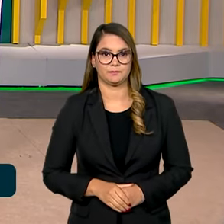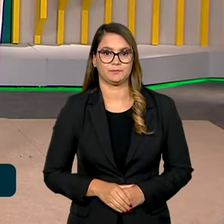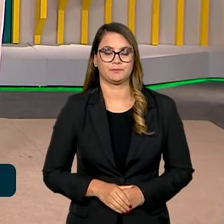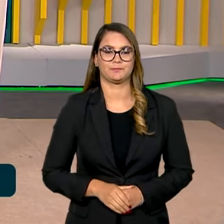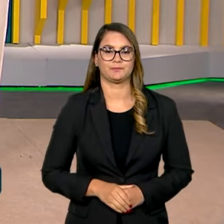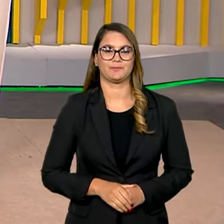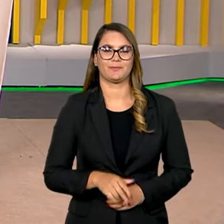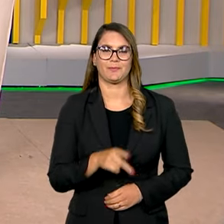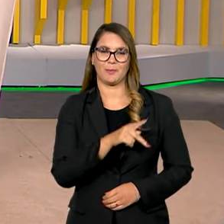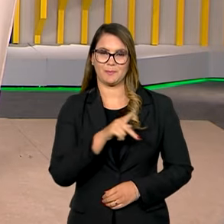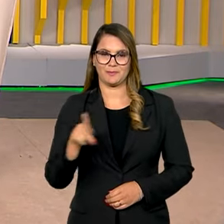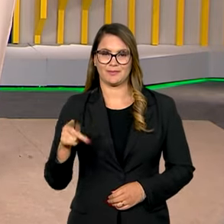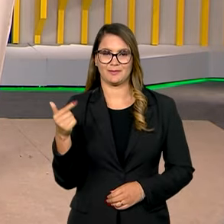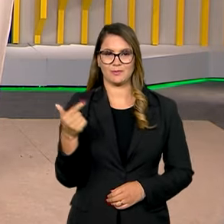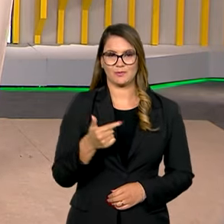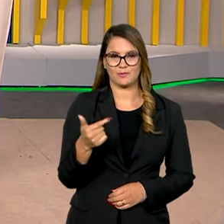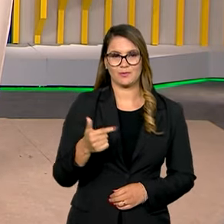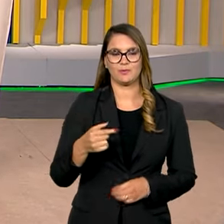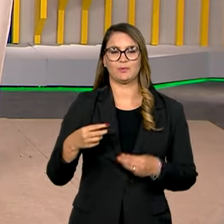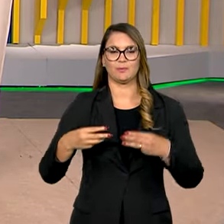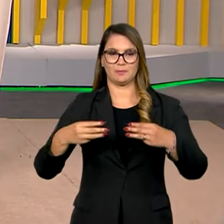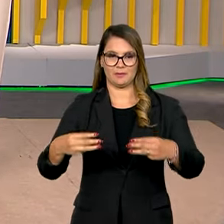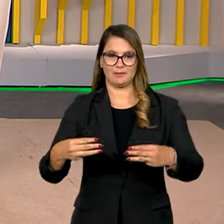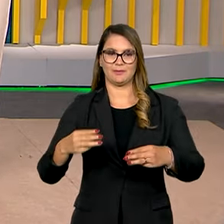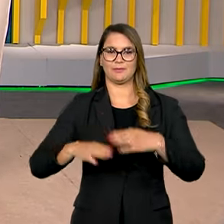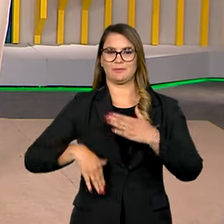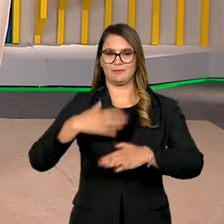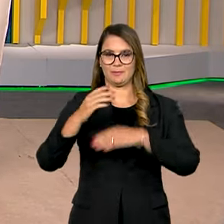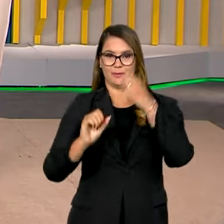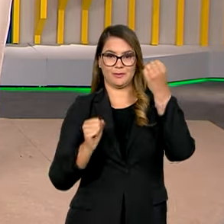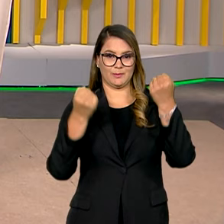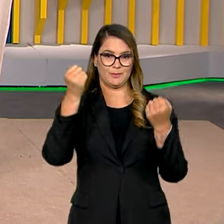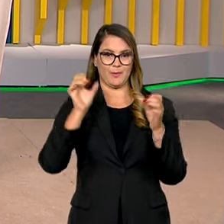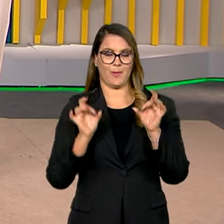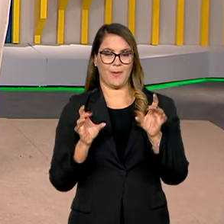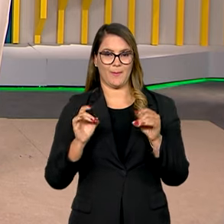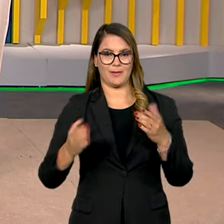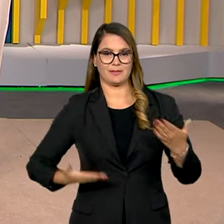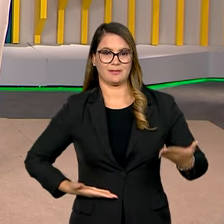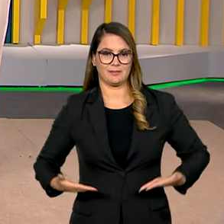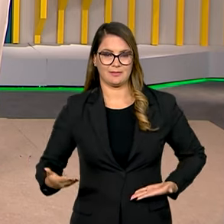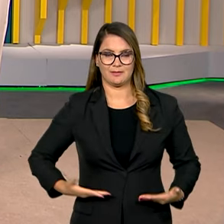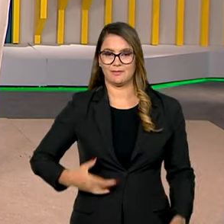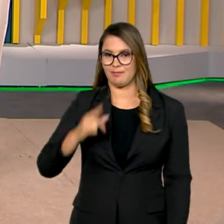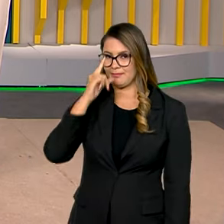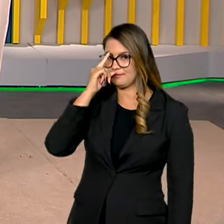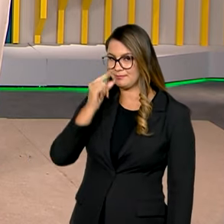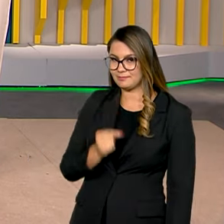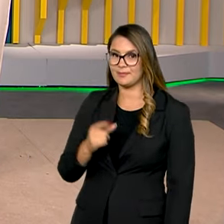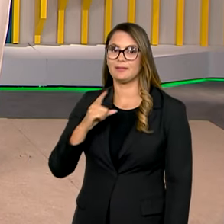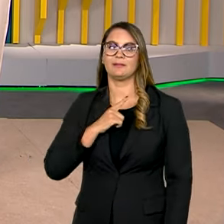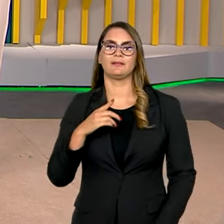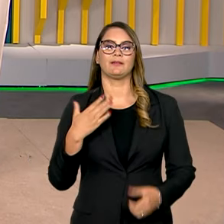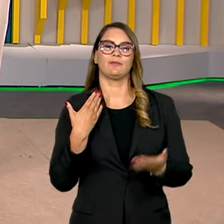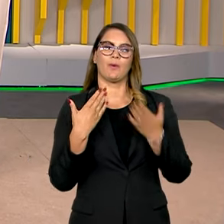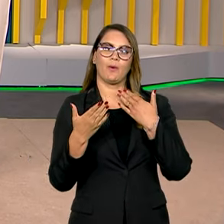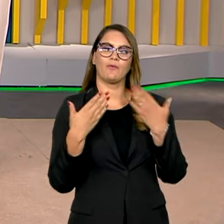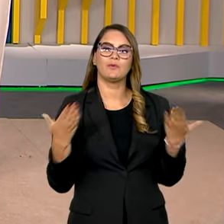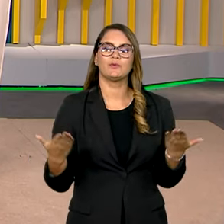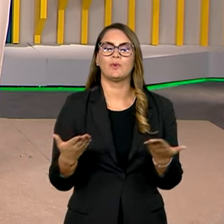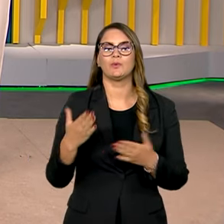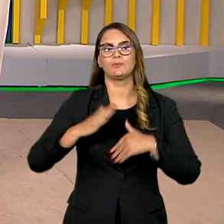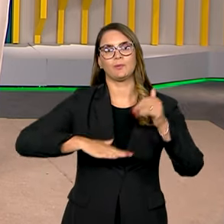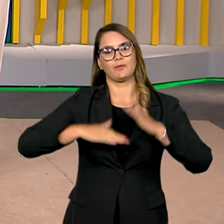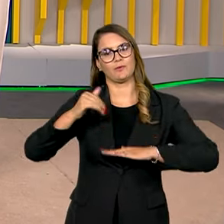O vice-presidente e ministro do Desenvolvimento, Indústria, Comércio e Serviços, Geraldo Alckmin, teve uma conversa com a